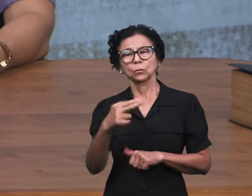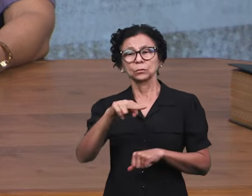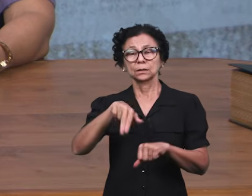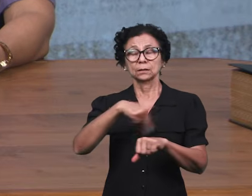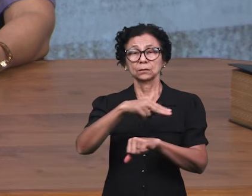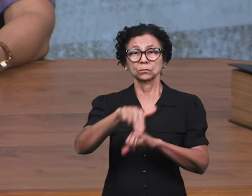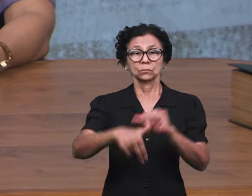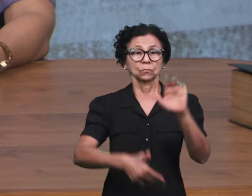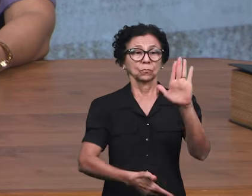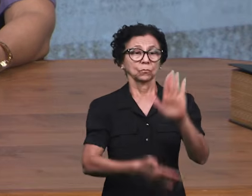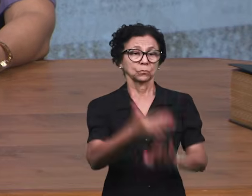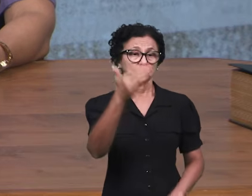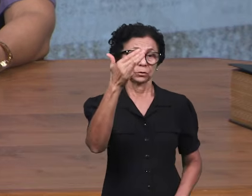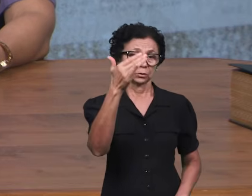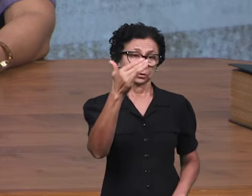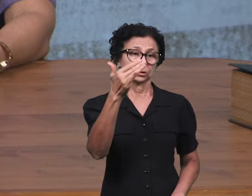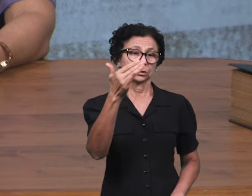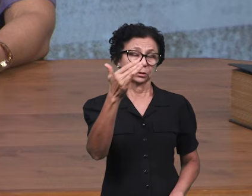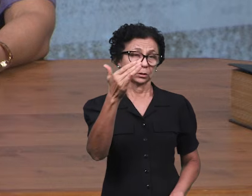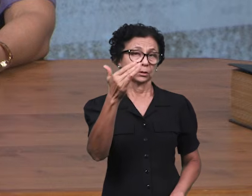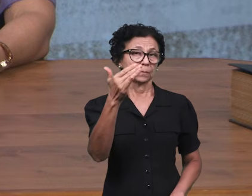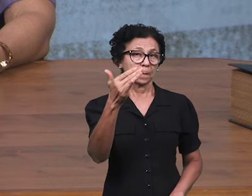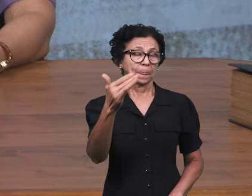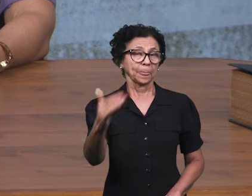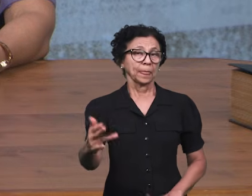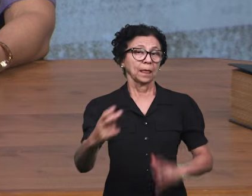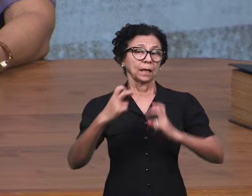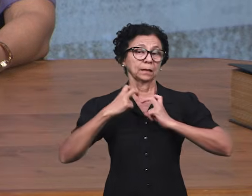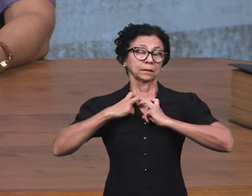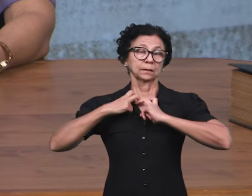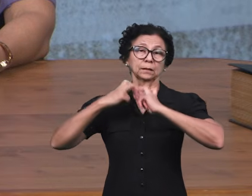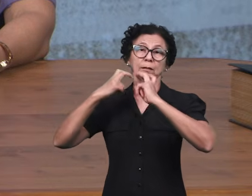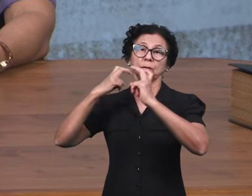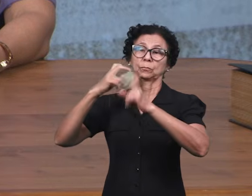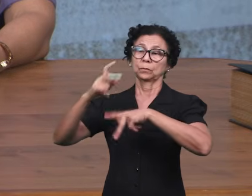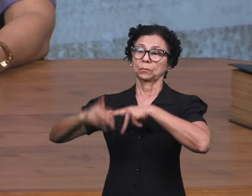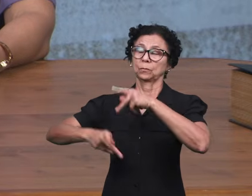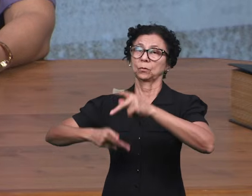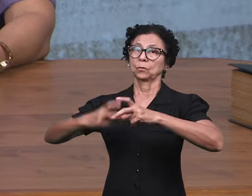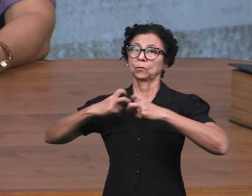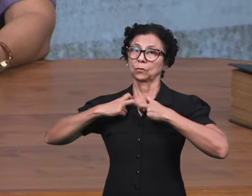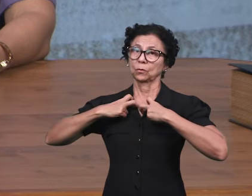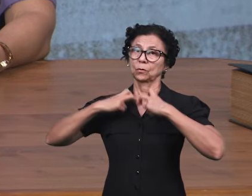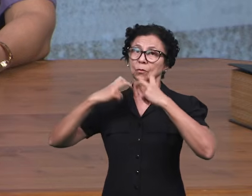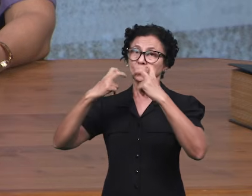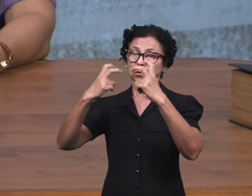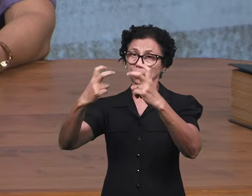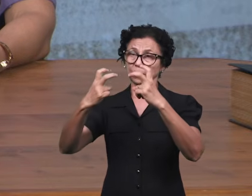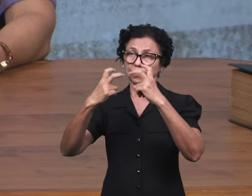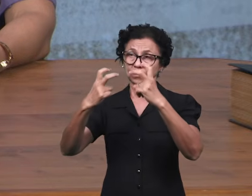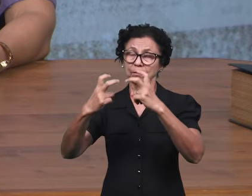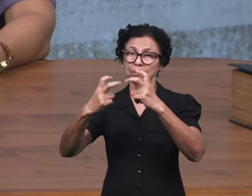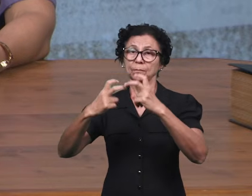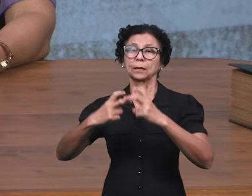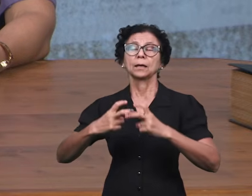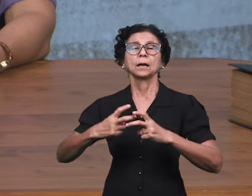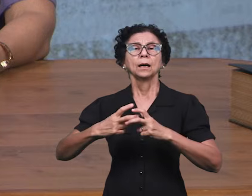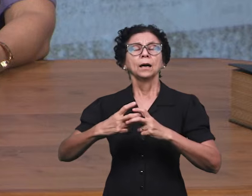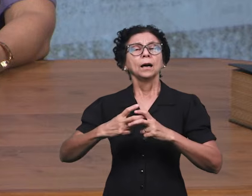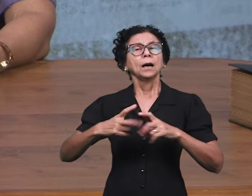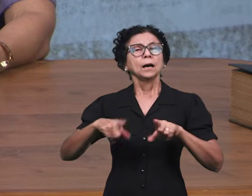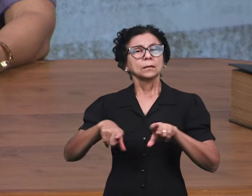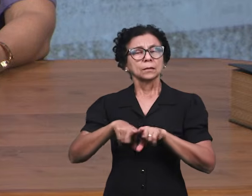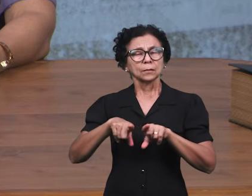fugindo. Clama alto com a tua voz, ó filha de Galim. Ouve,